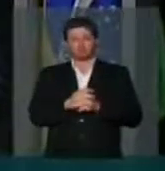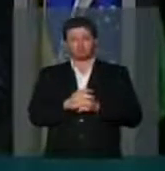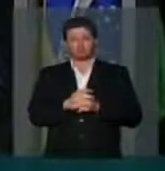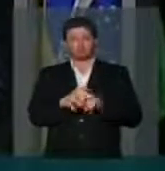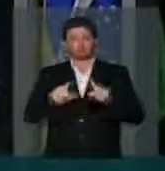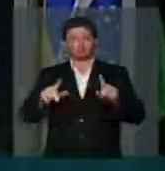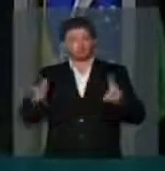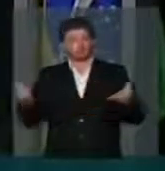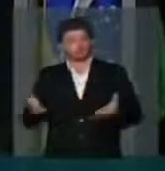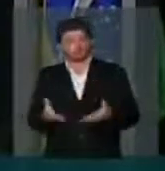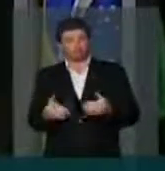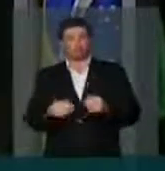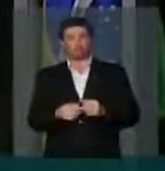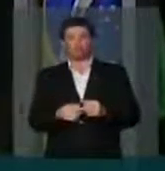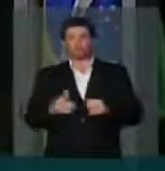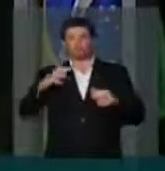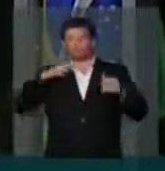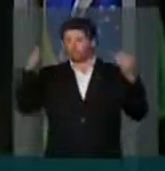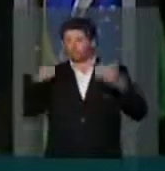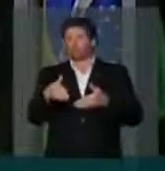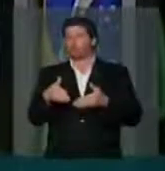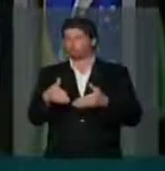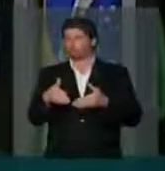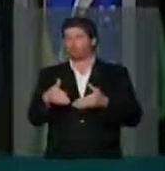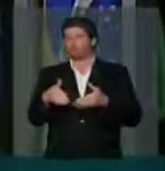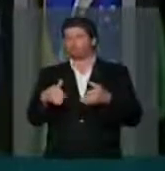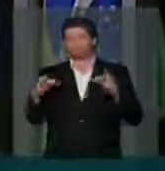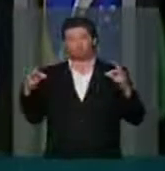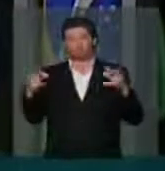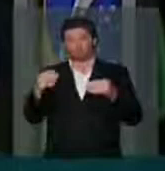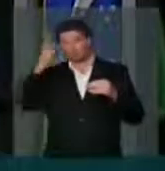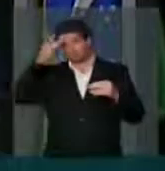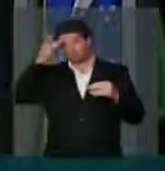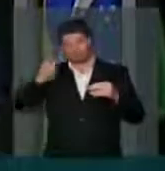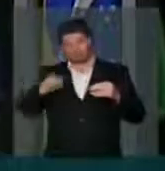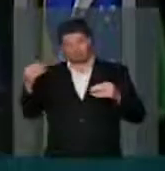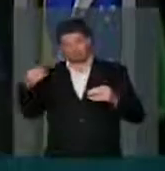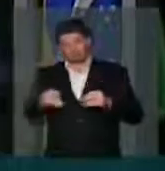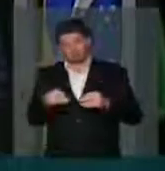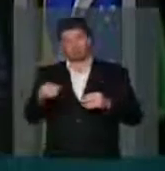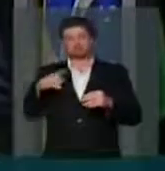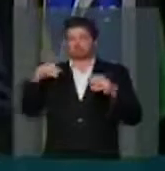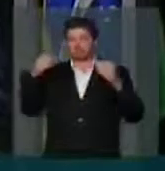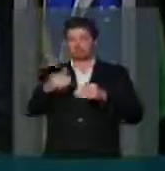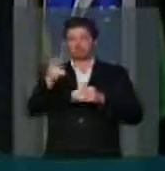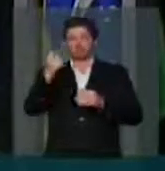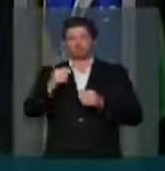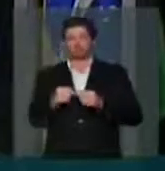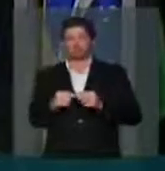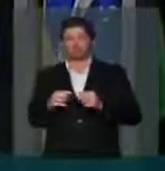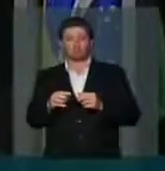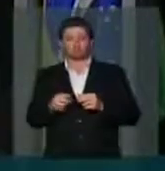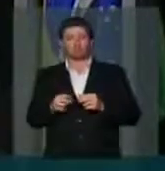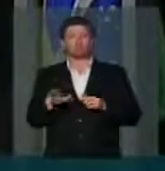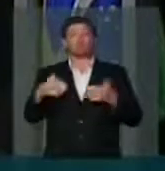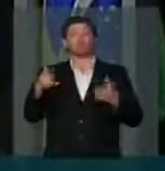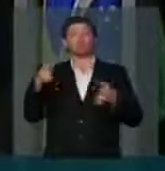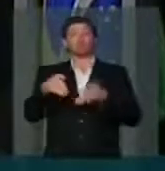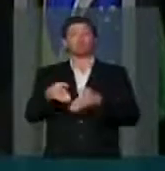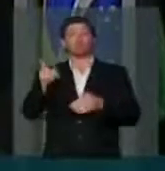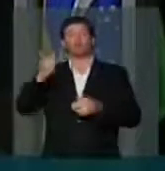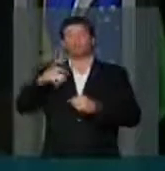essa vez estava muito focado. Todos aqueles que participaram tinham um foco, e o foco era